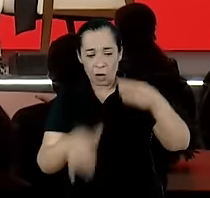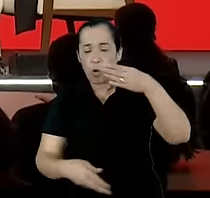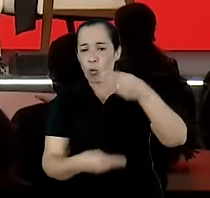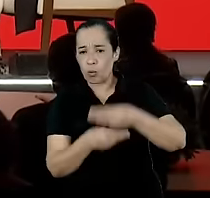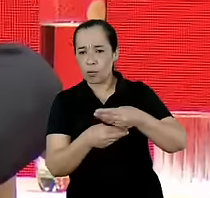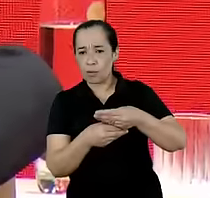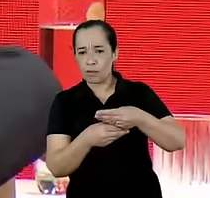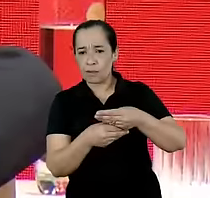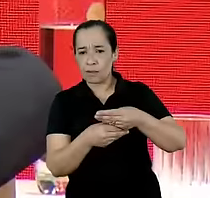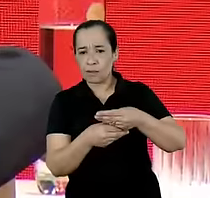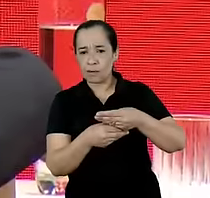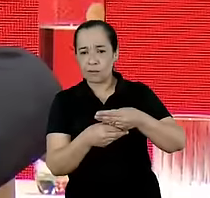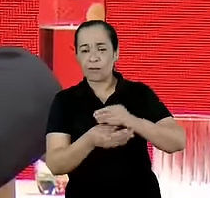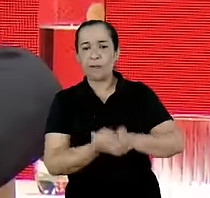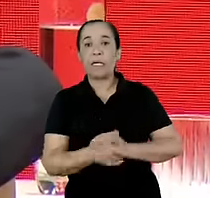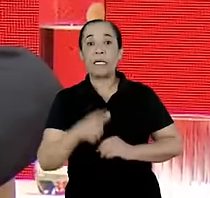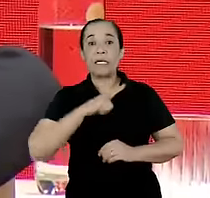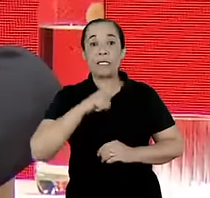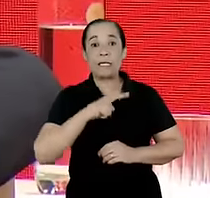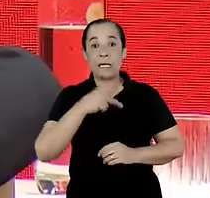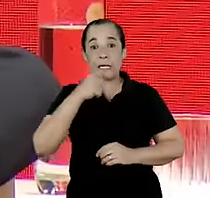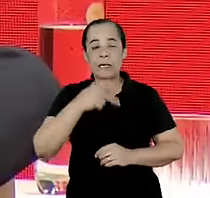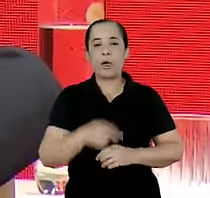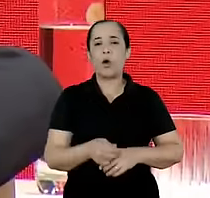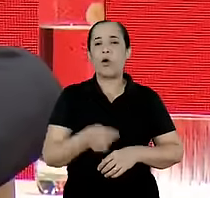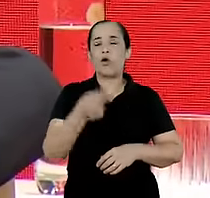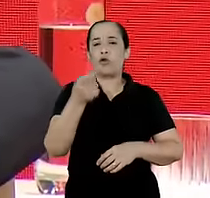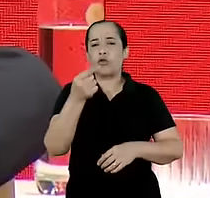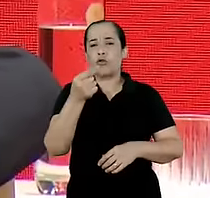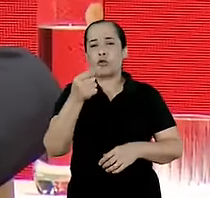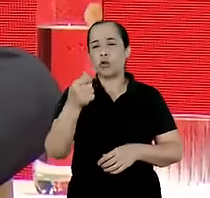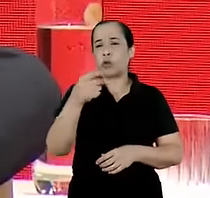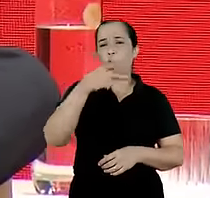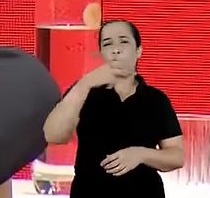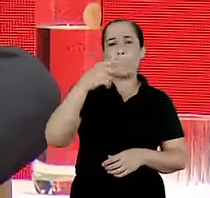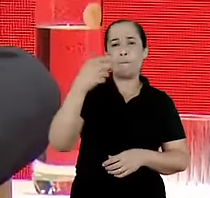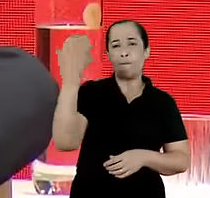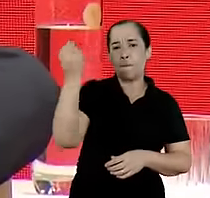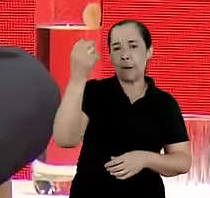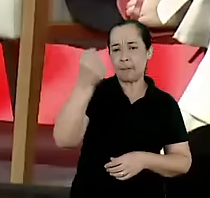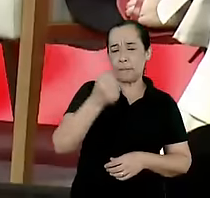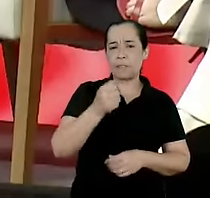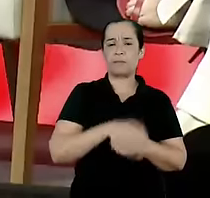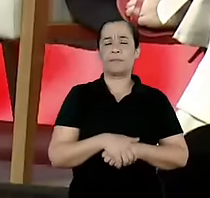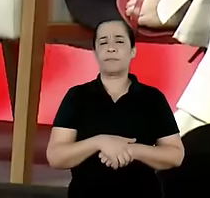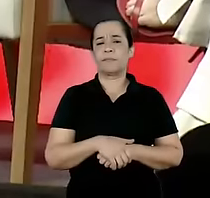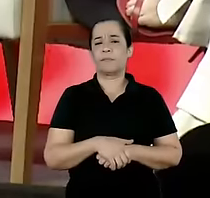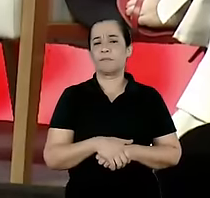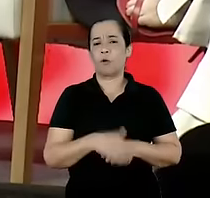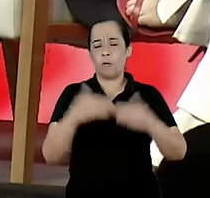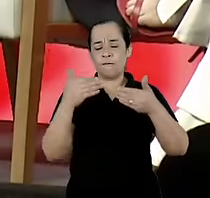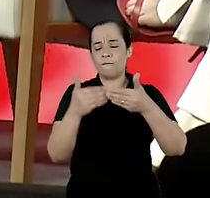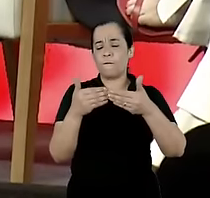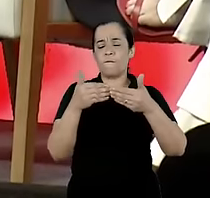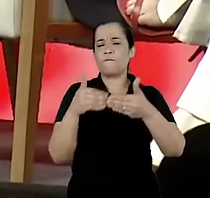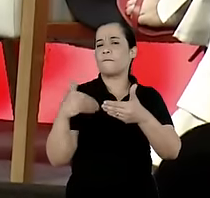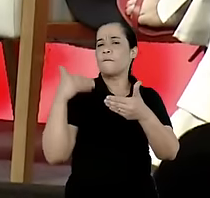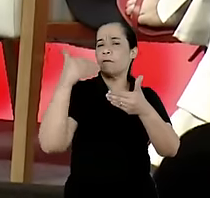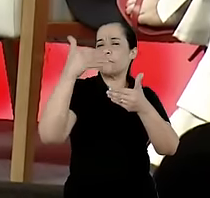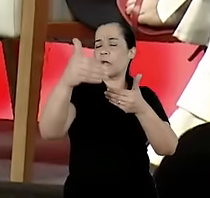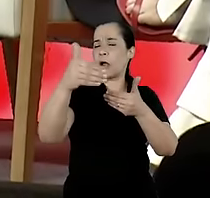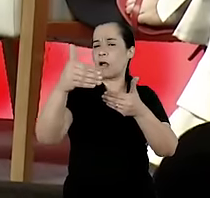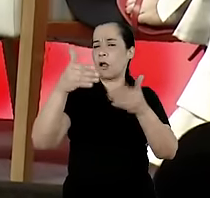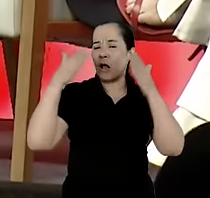existe um público enorme de fundos de pensão eh olhando pra frente olhando eh